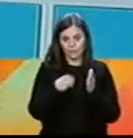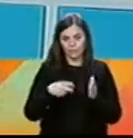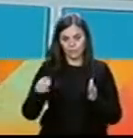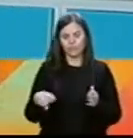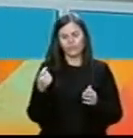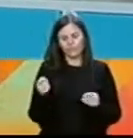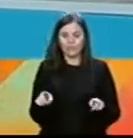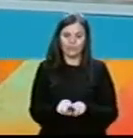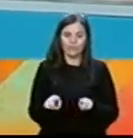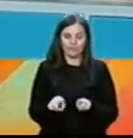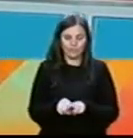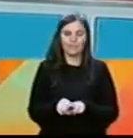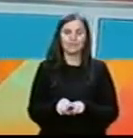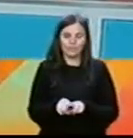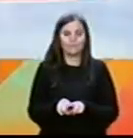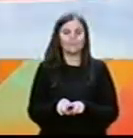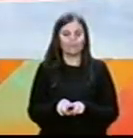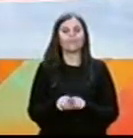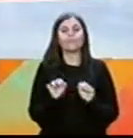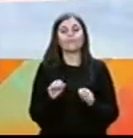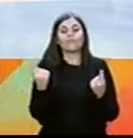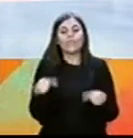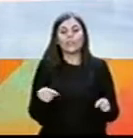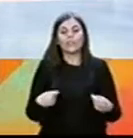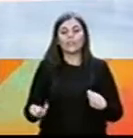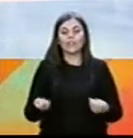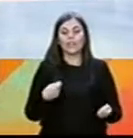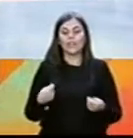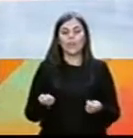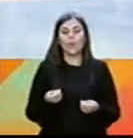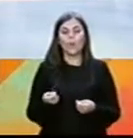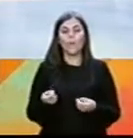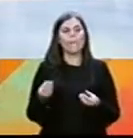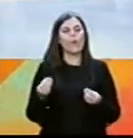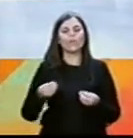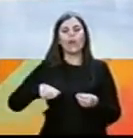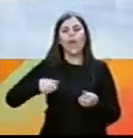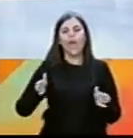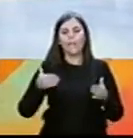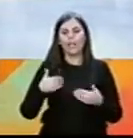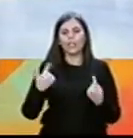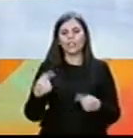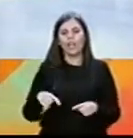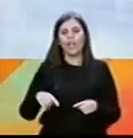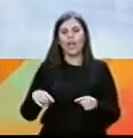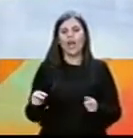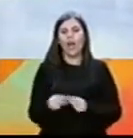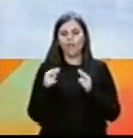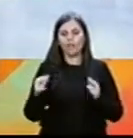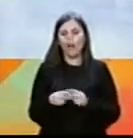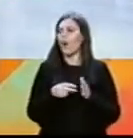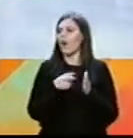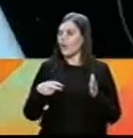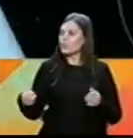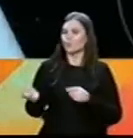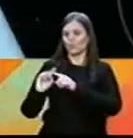bocadinho... À vontade de freguês exato. Mesmo. Até existe no mercado uma mistura de verdes. Sim. Em que agora podem... já é embalado. Exato. Que